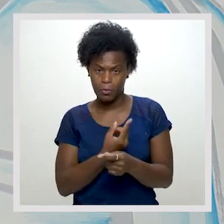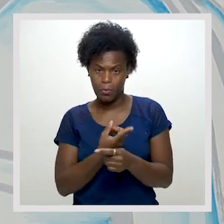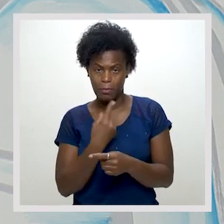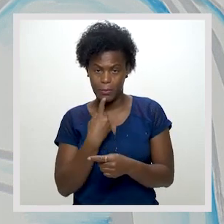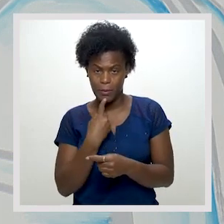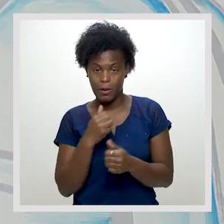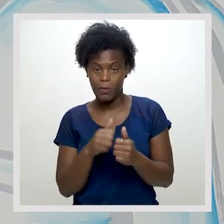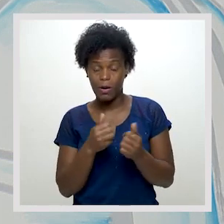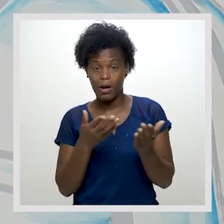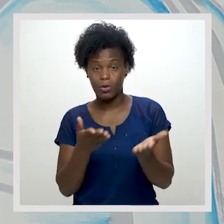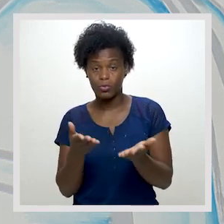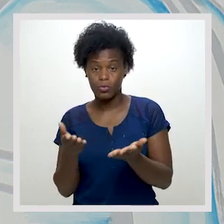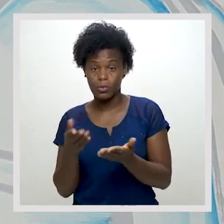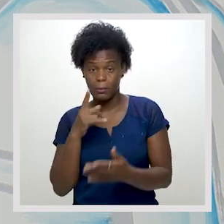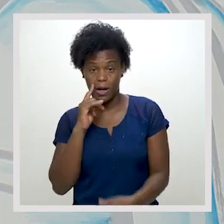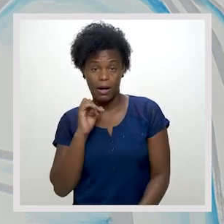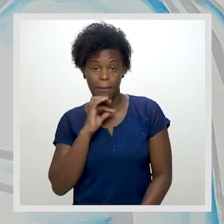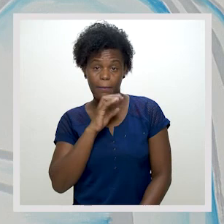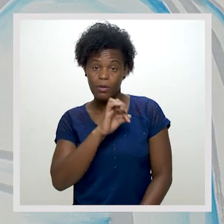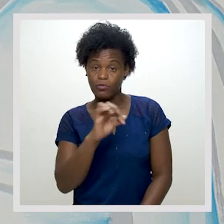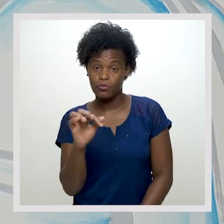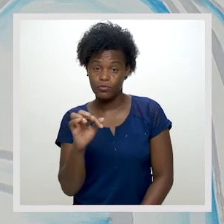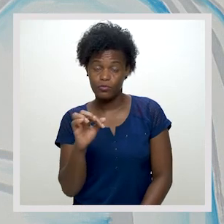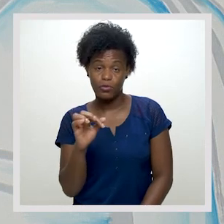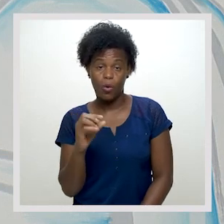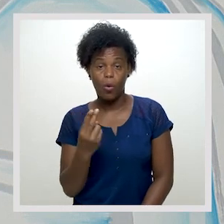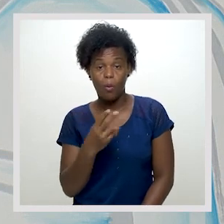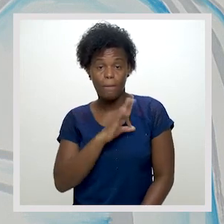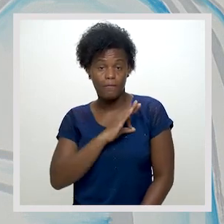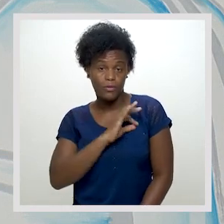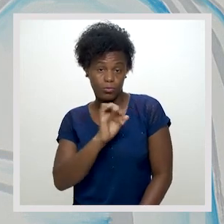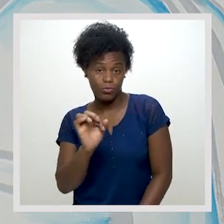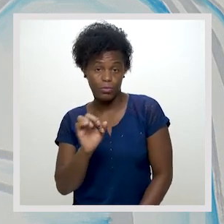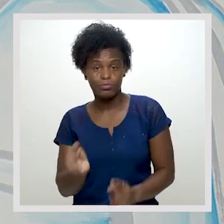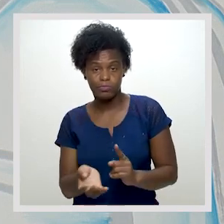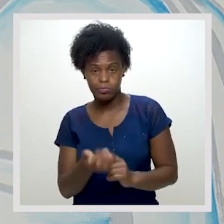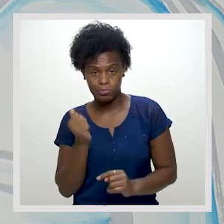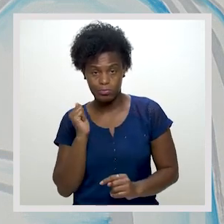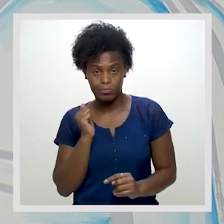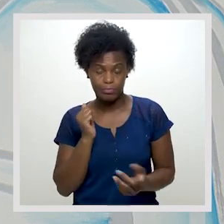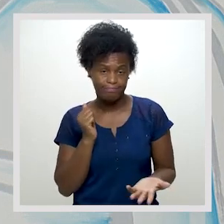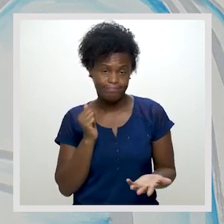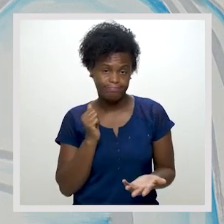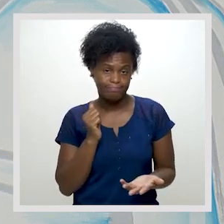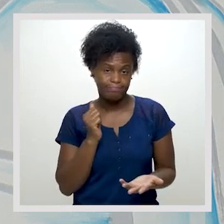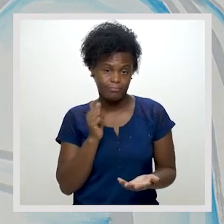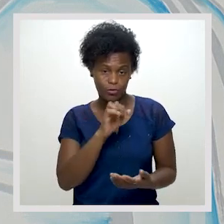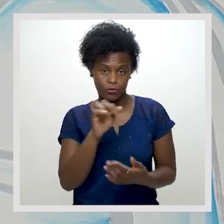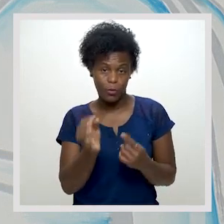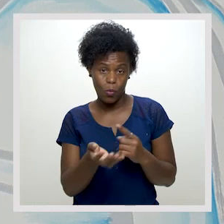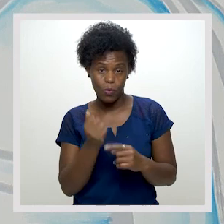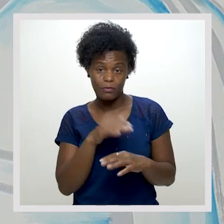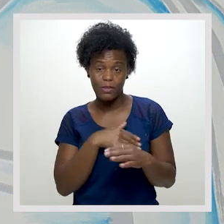a ajuda dos pais ou dos vossos professores, conseguirão realizar ou